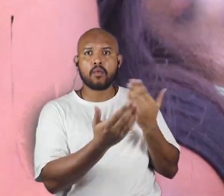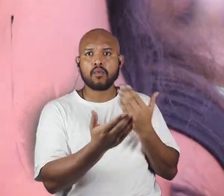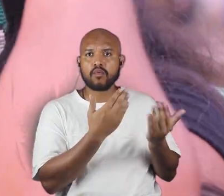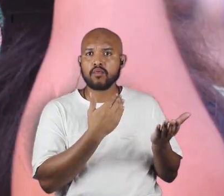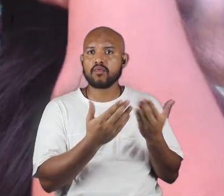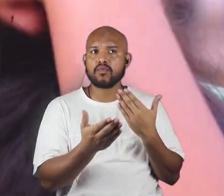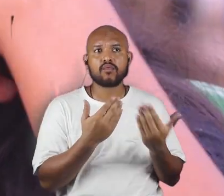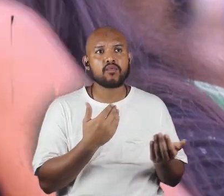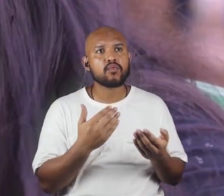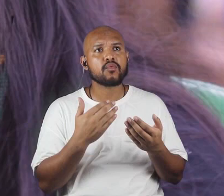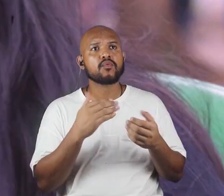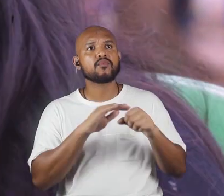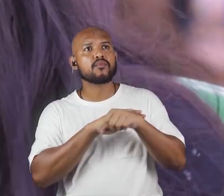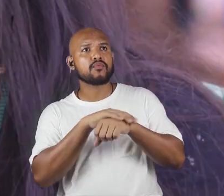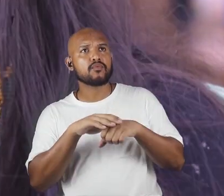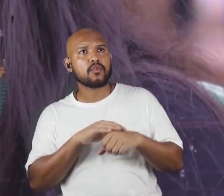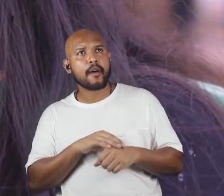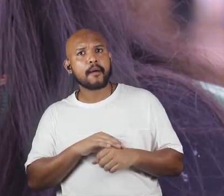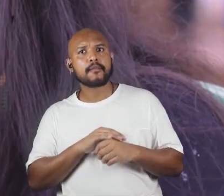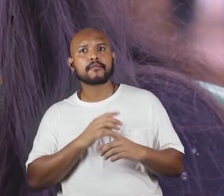encontro,